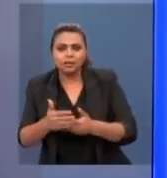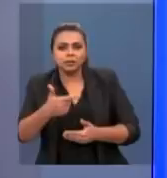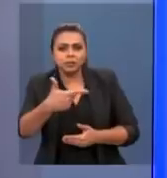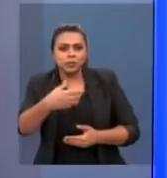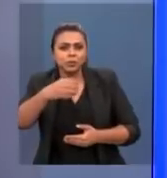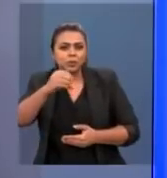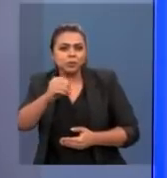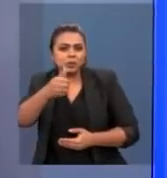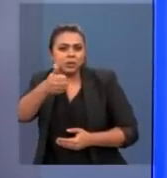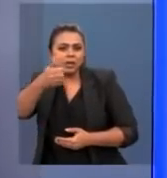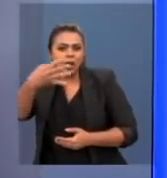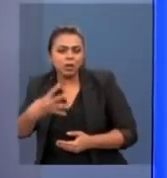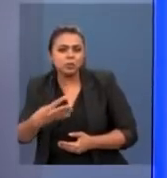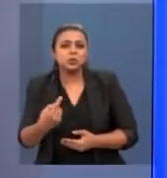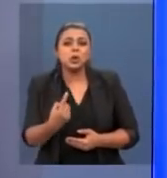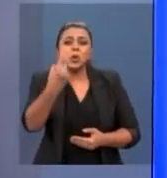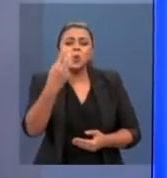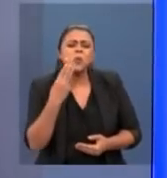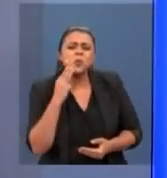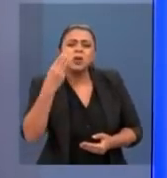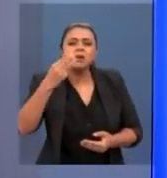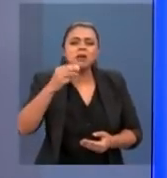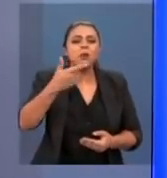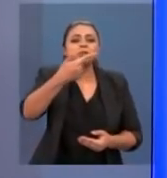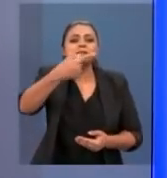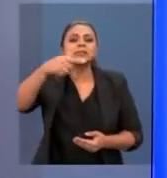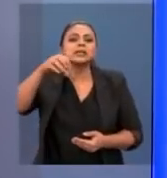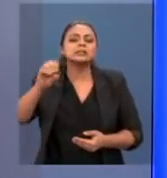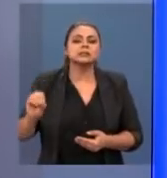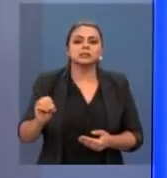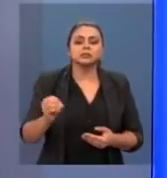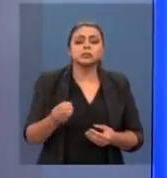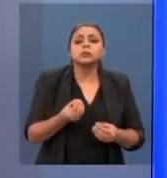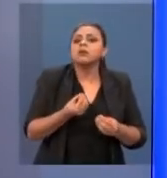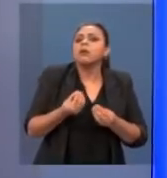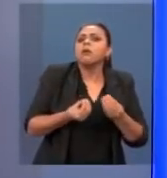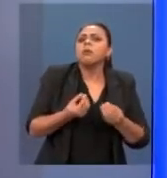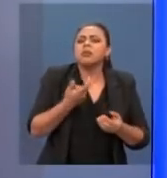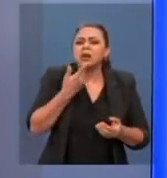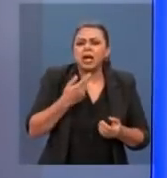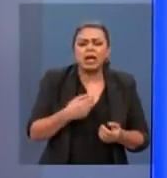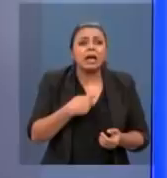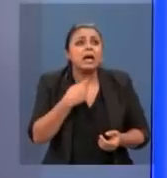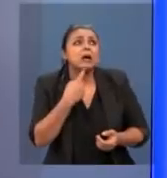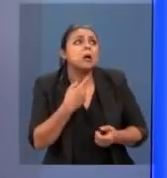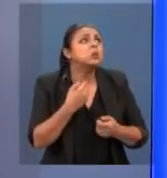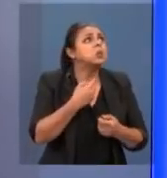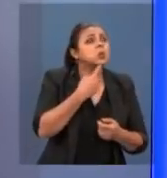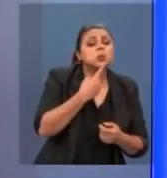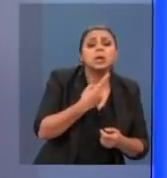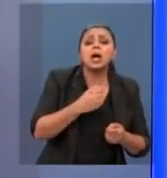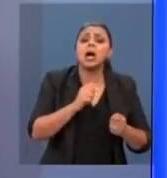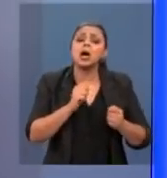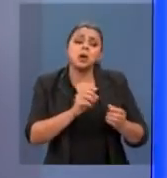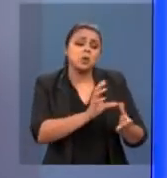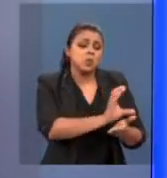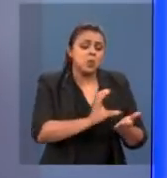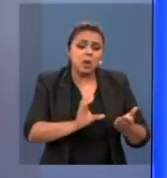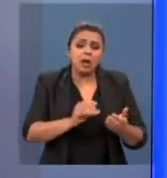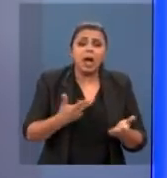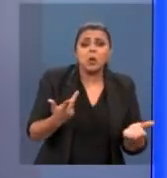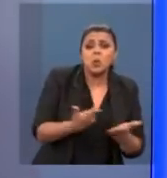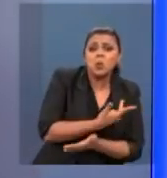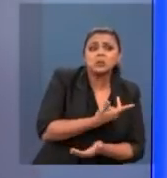milhão e setecentos 1 bilhão e 700 milhões disse que não poderia ter sido feito e se essa manobra esta pedalada